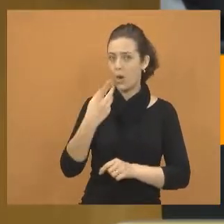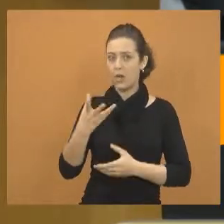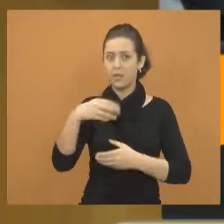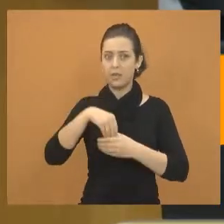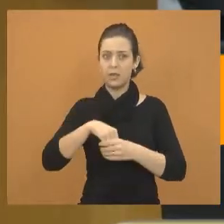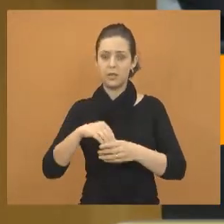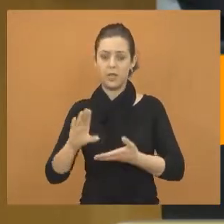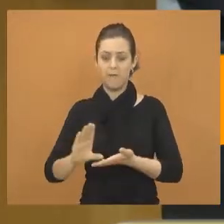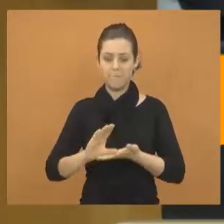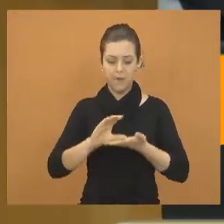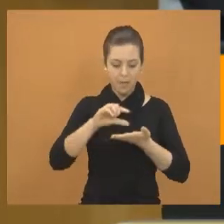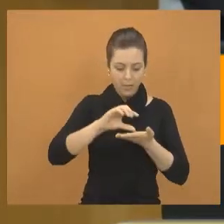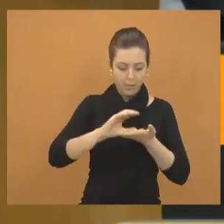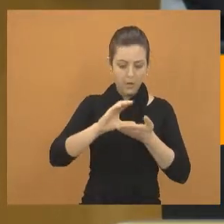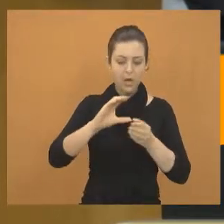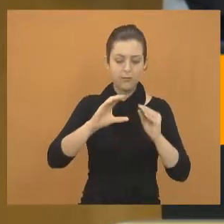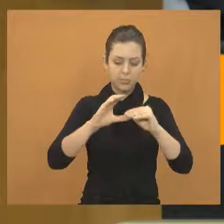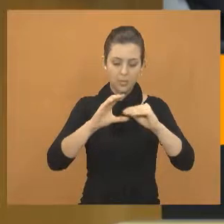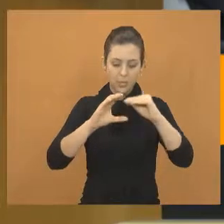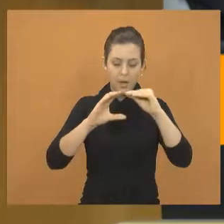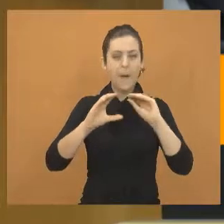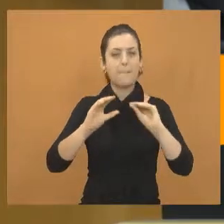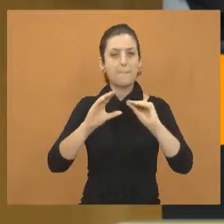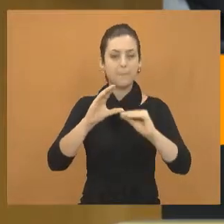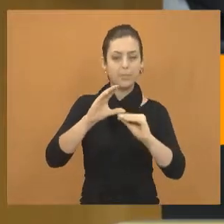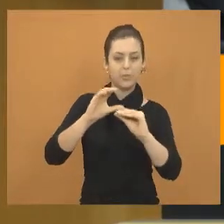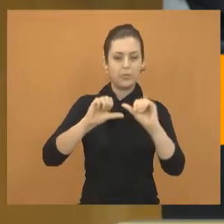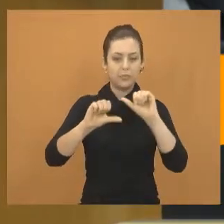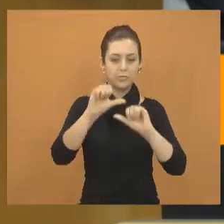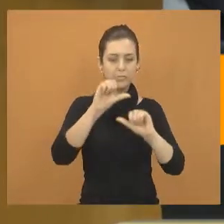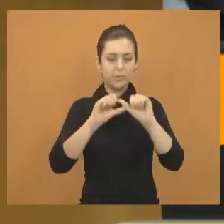verba, você pode sim